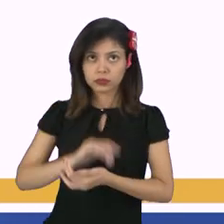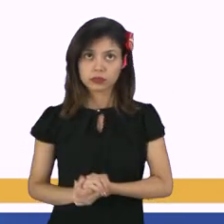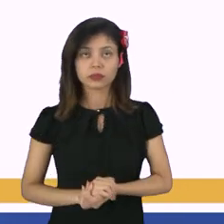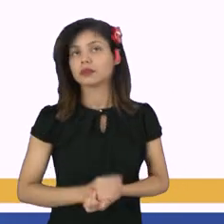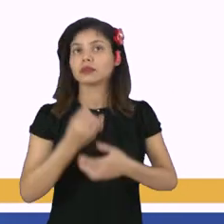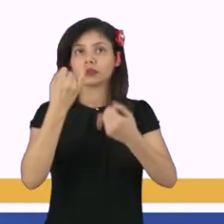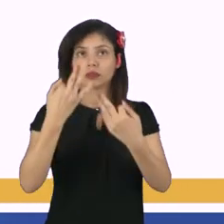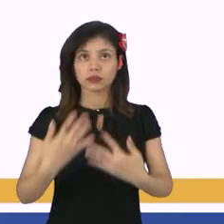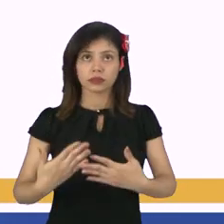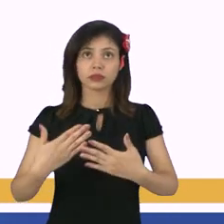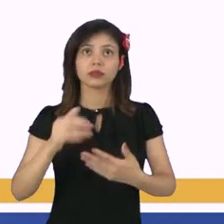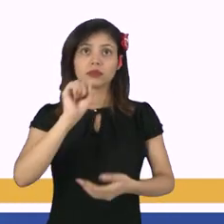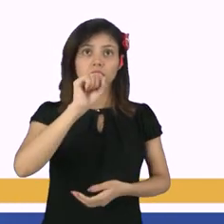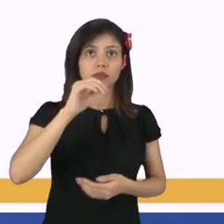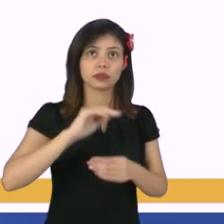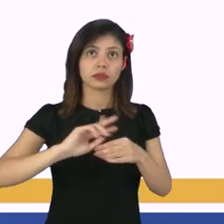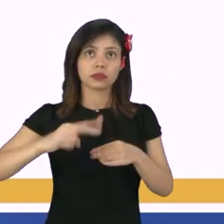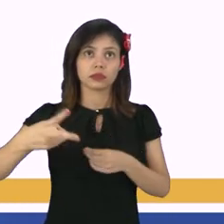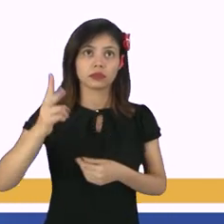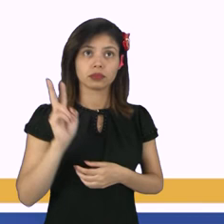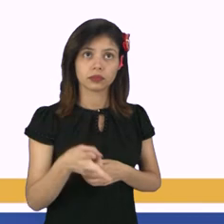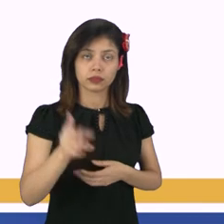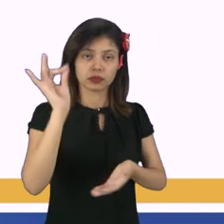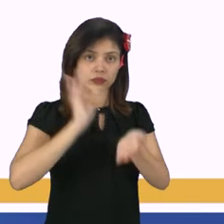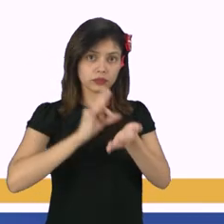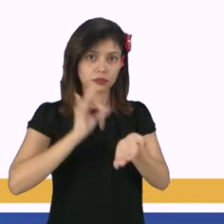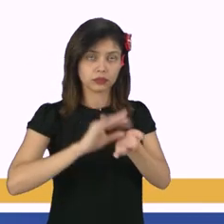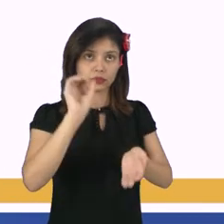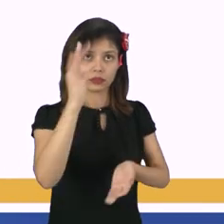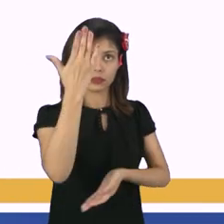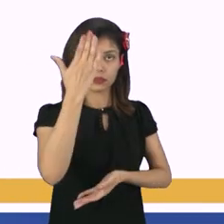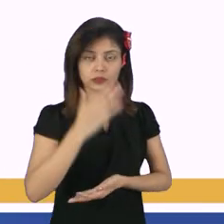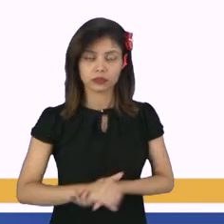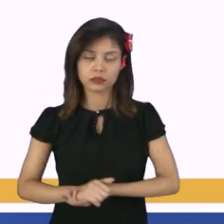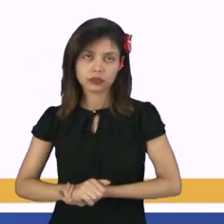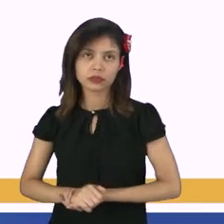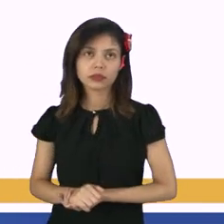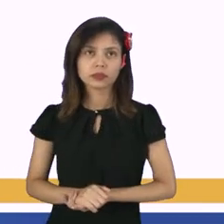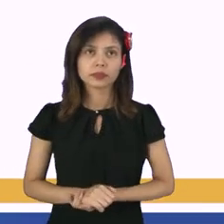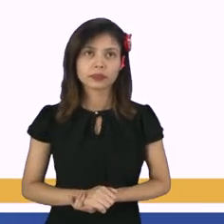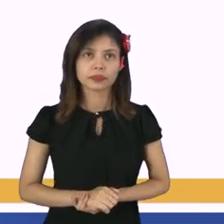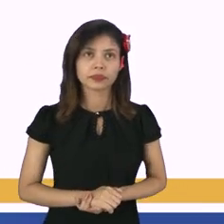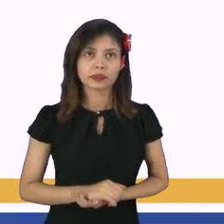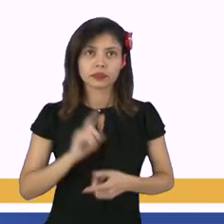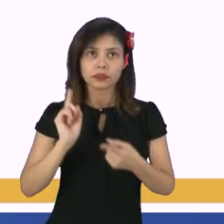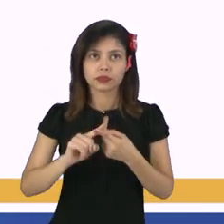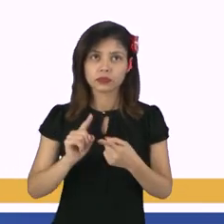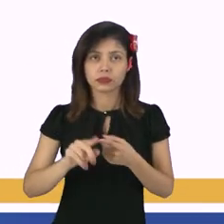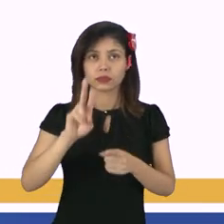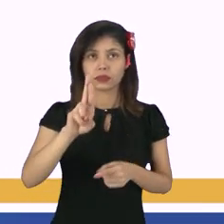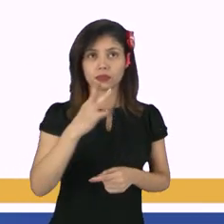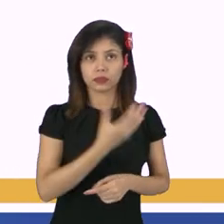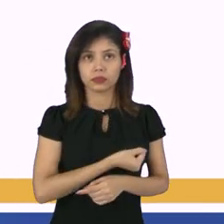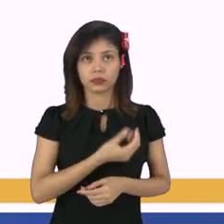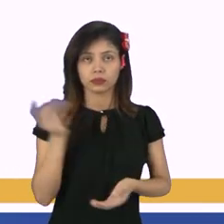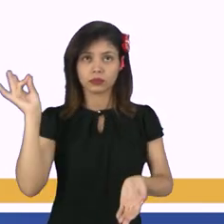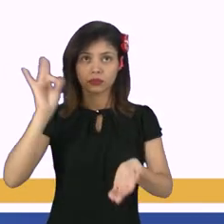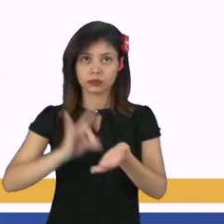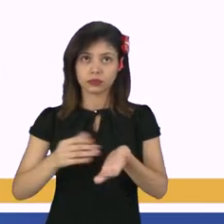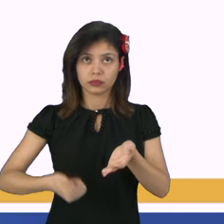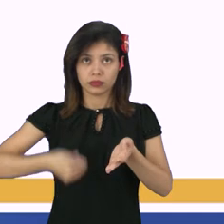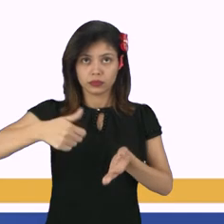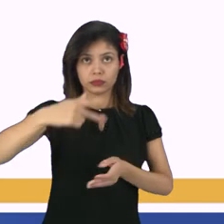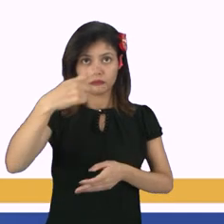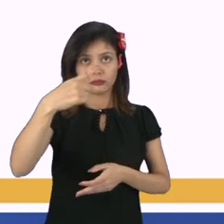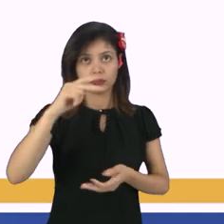corpos redondos julgue os itens subsequentes em verdadeiro ou falso um seja r o número real